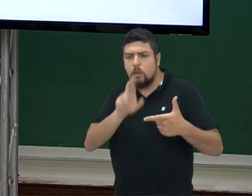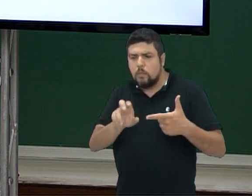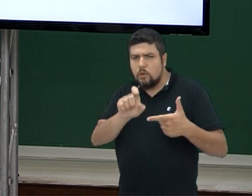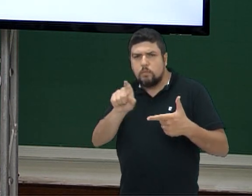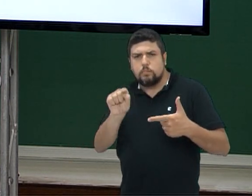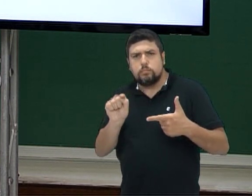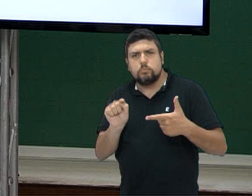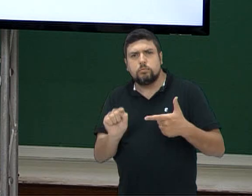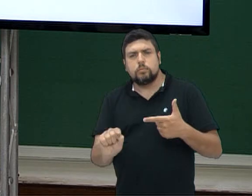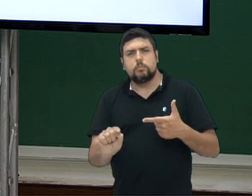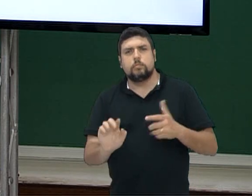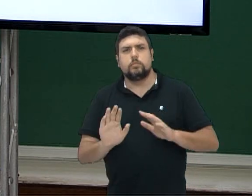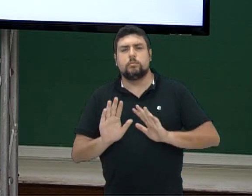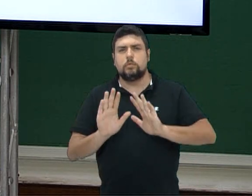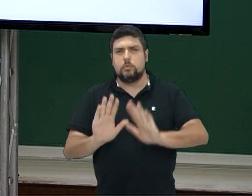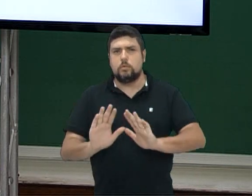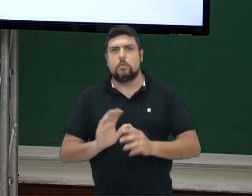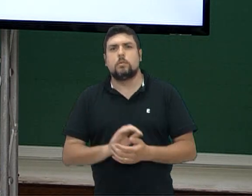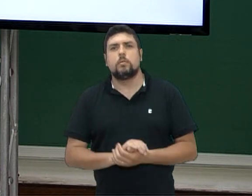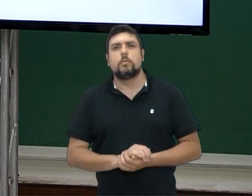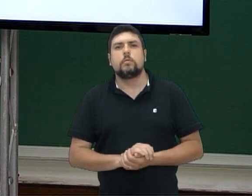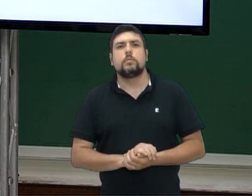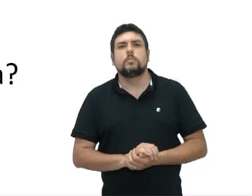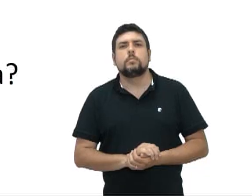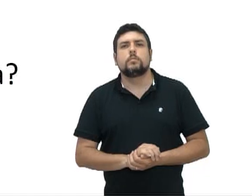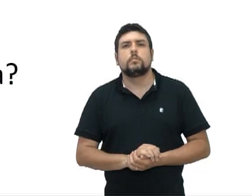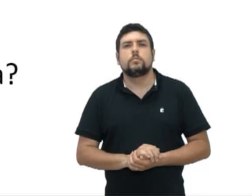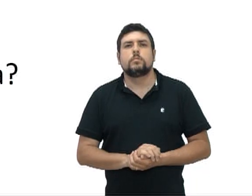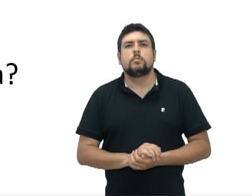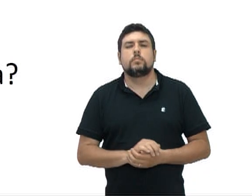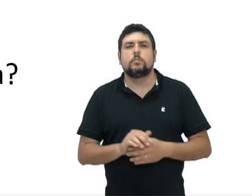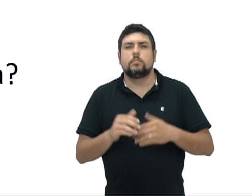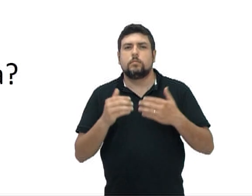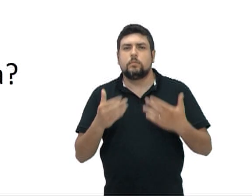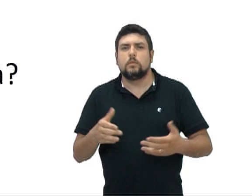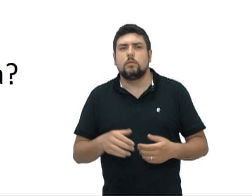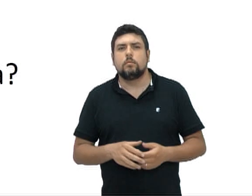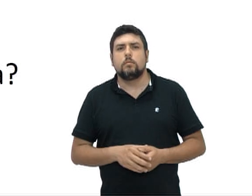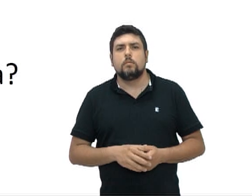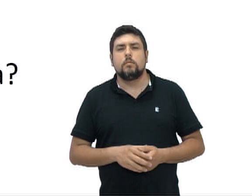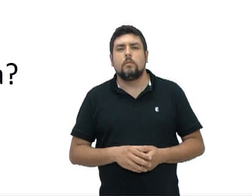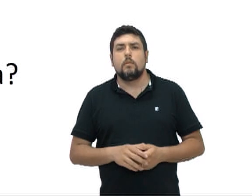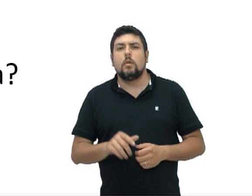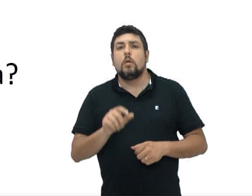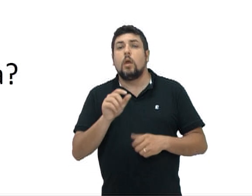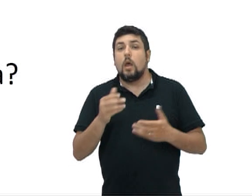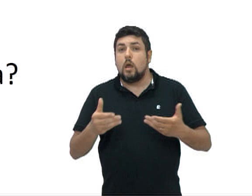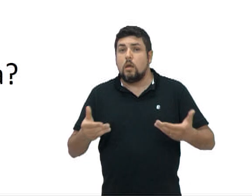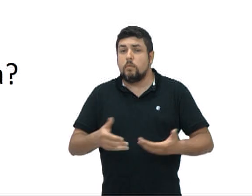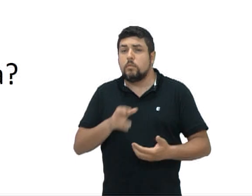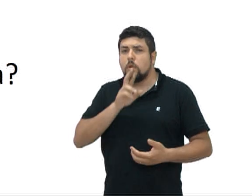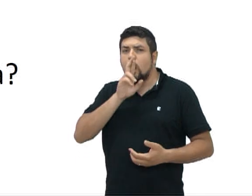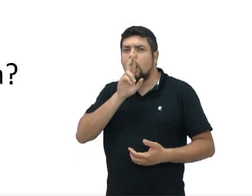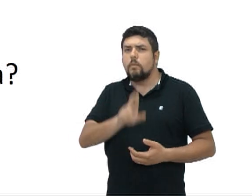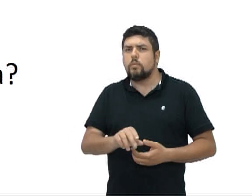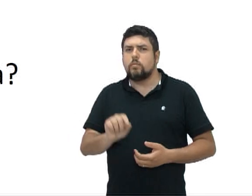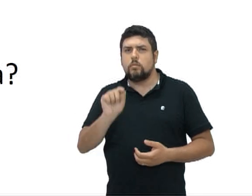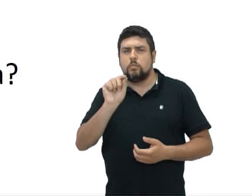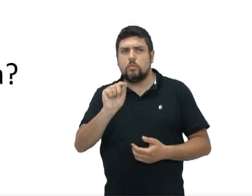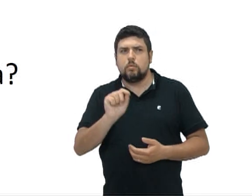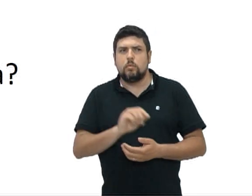responder essas perguntas que estão aqui. Beleza? Então vamos lá. O que você vai responder para mim agora? Você vai colocar